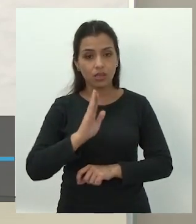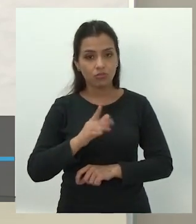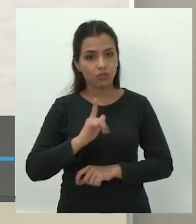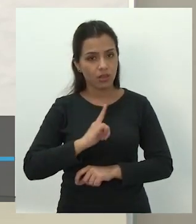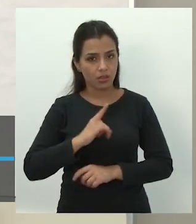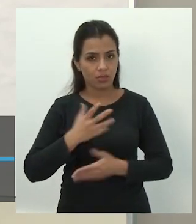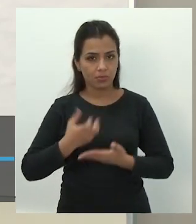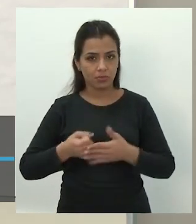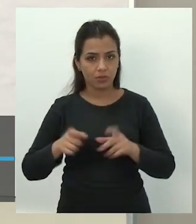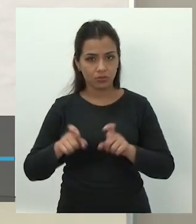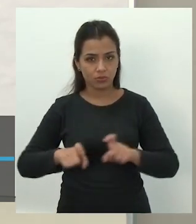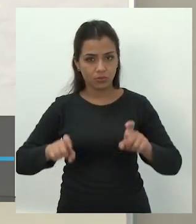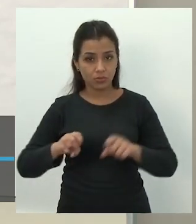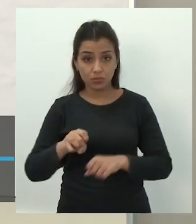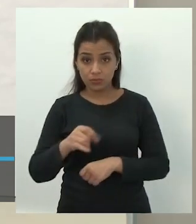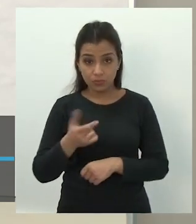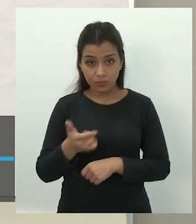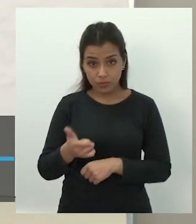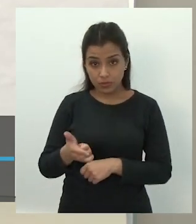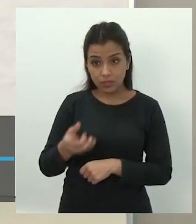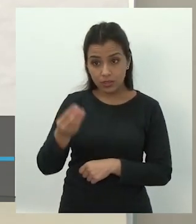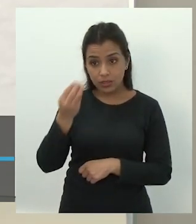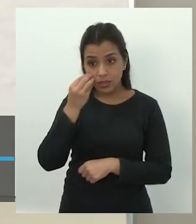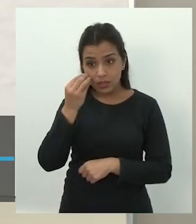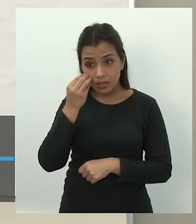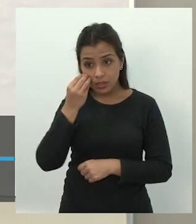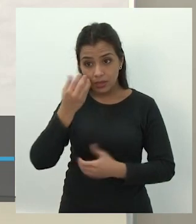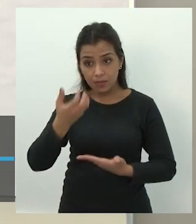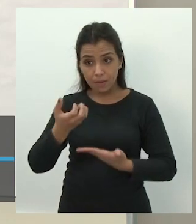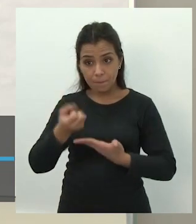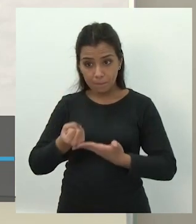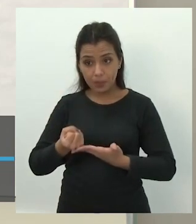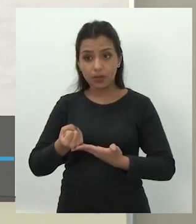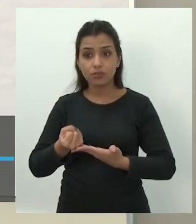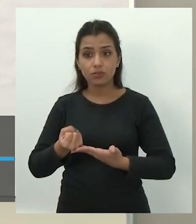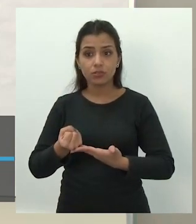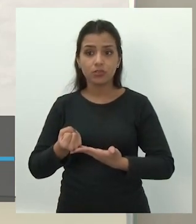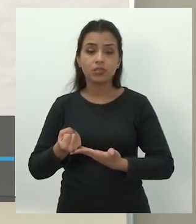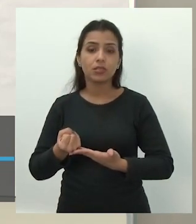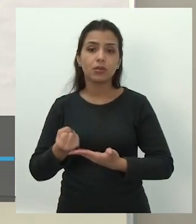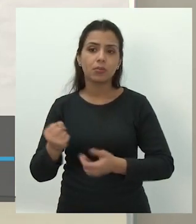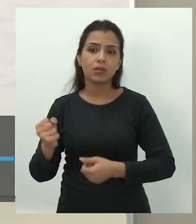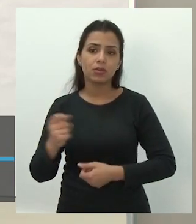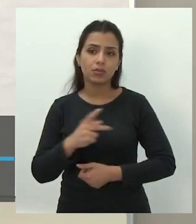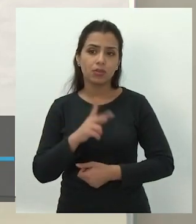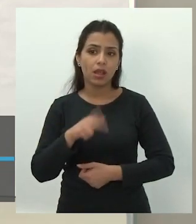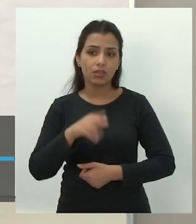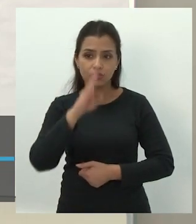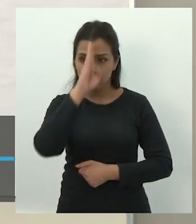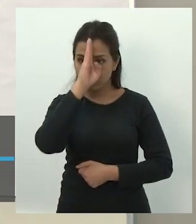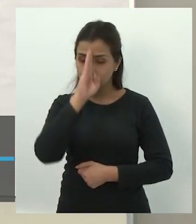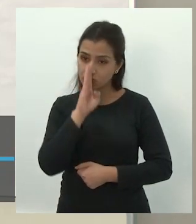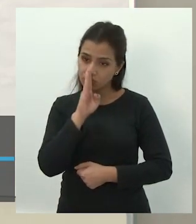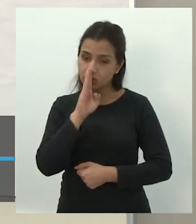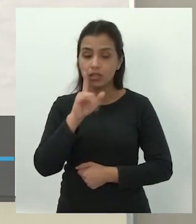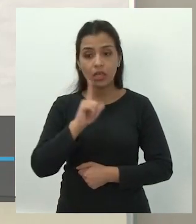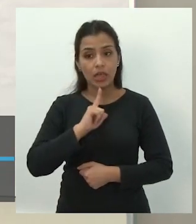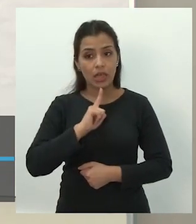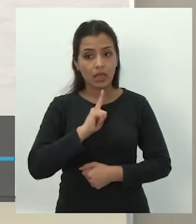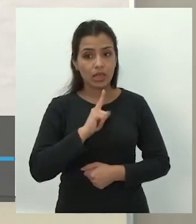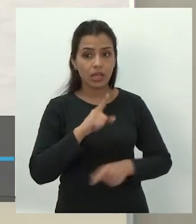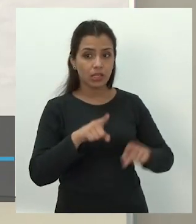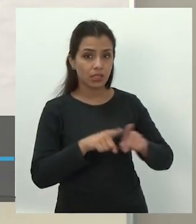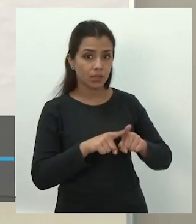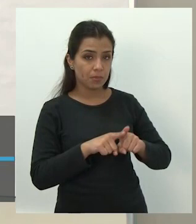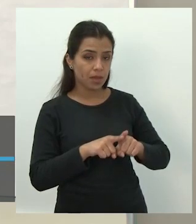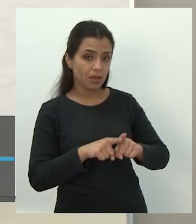né? Quem não tiver, né, dá uma baixadinha nesse software, tá? Ele é gratuito, né? Tem versões gratuitas dele na